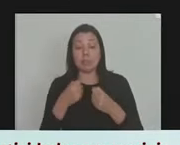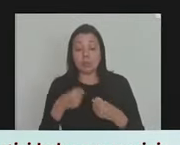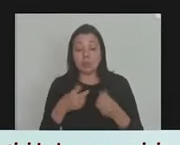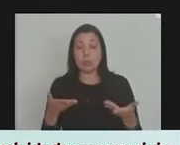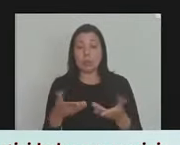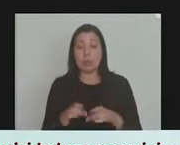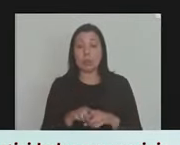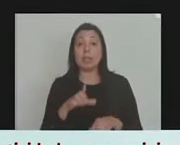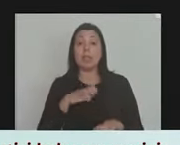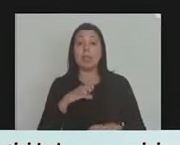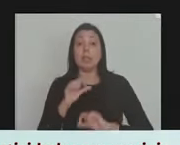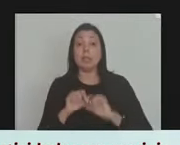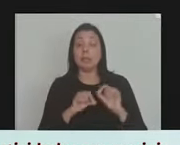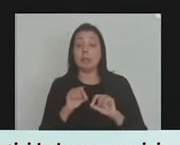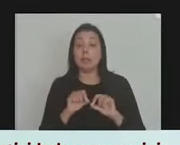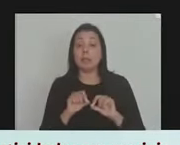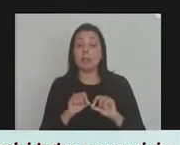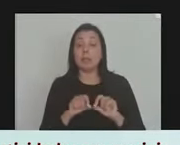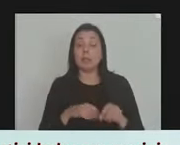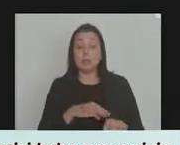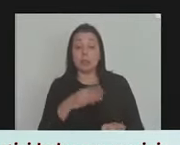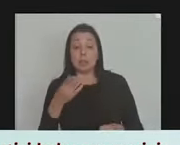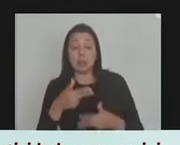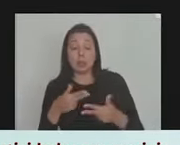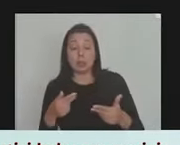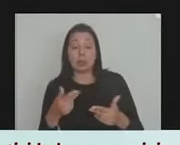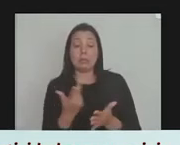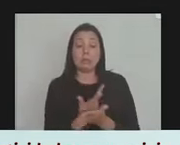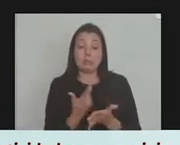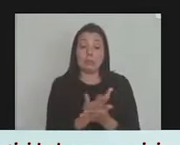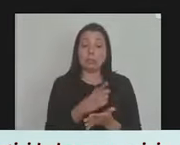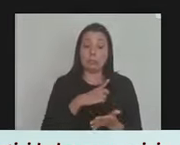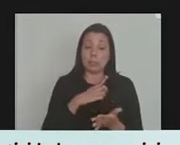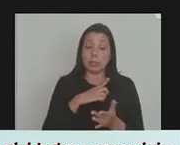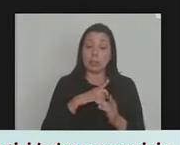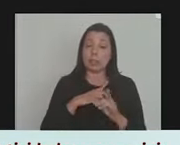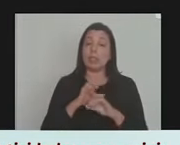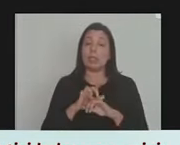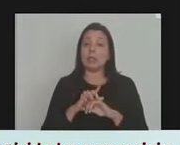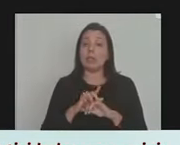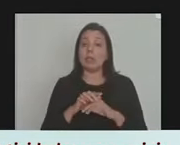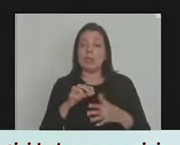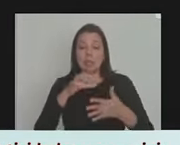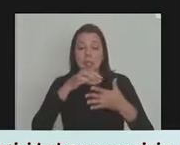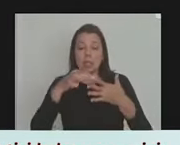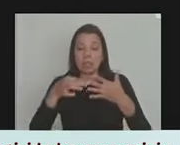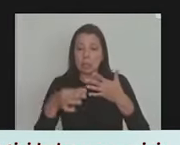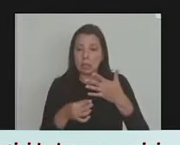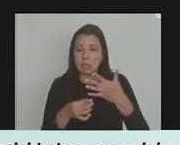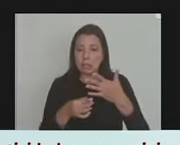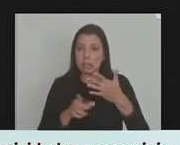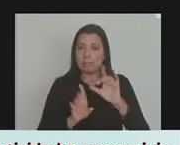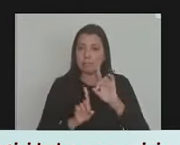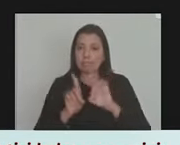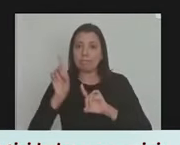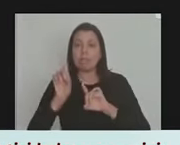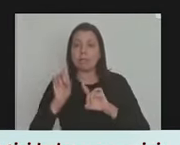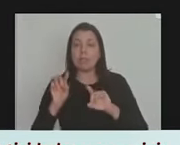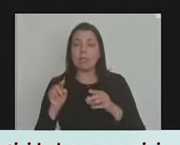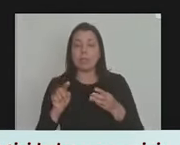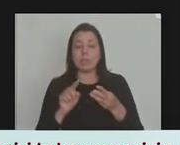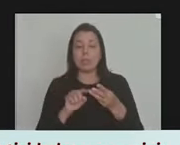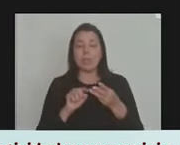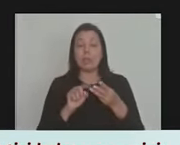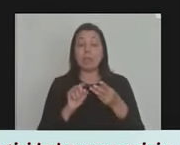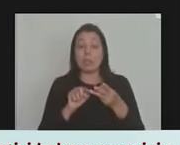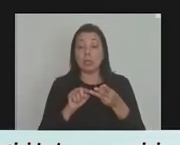temos uma quantidade de casos ocorrendo em níveis e patamares muito elevados. E, para finalizar, um terceiro